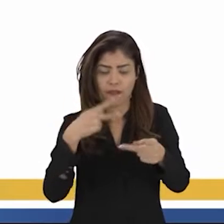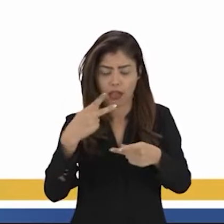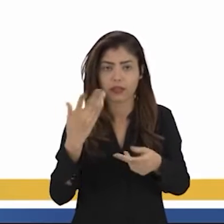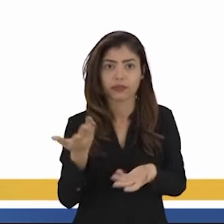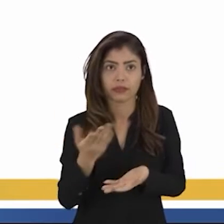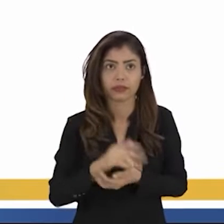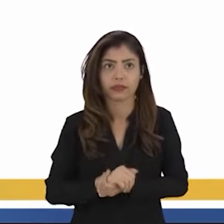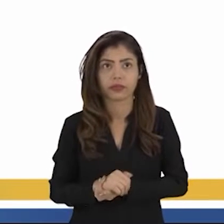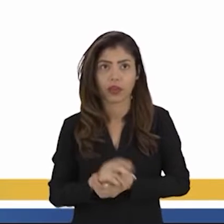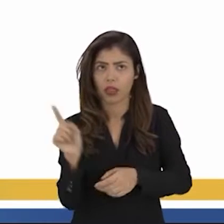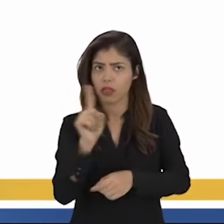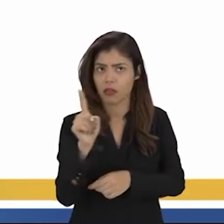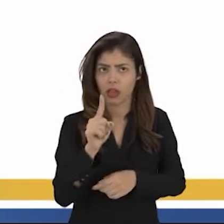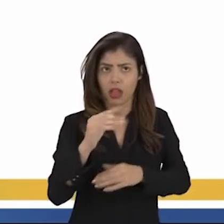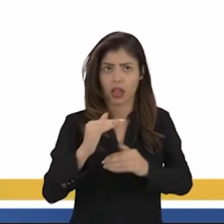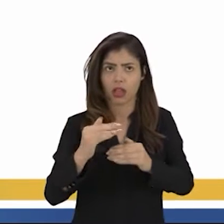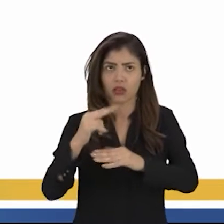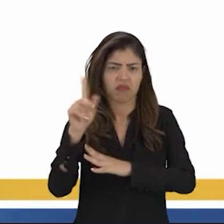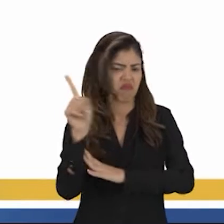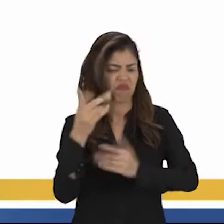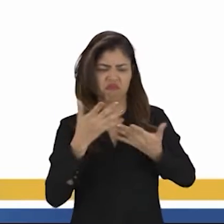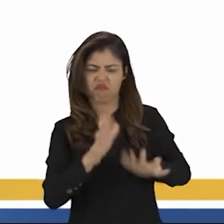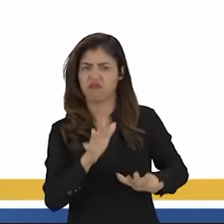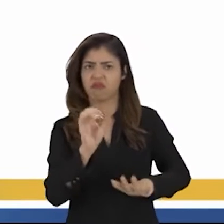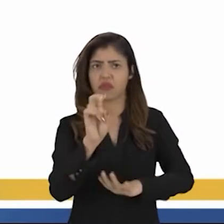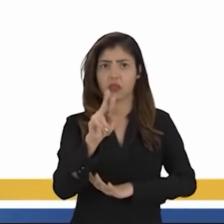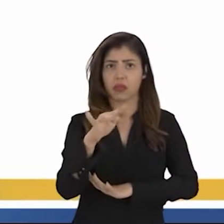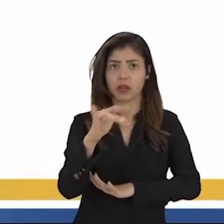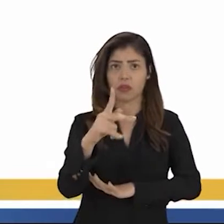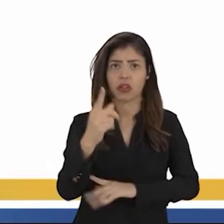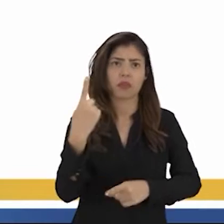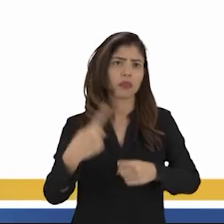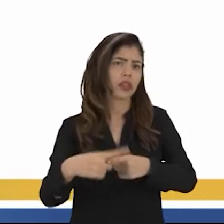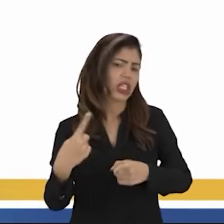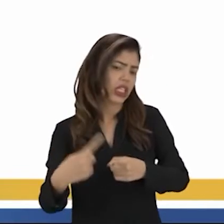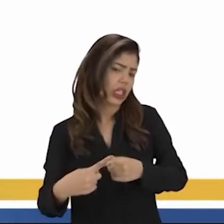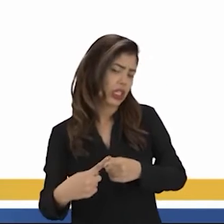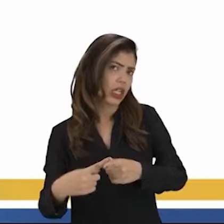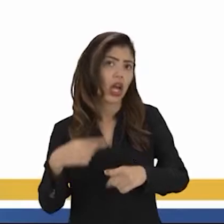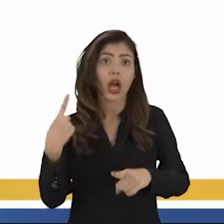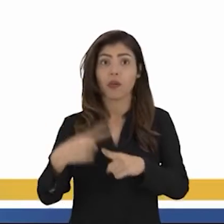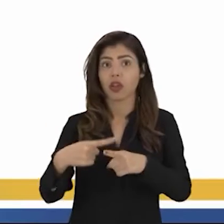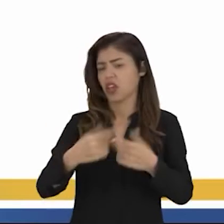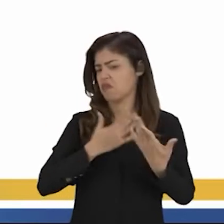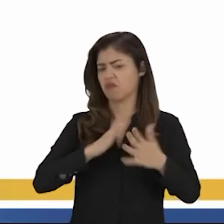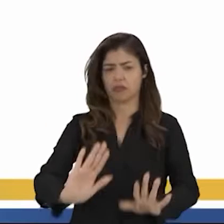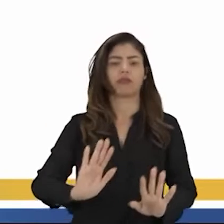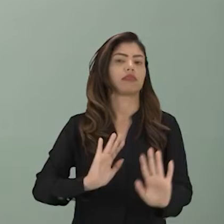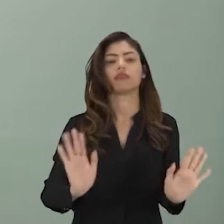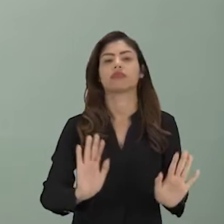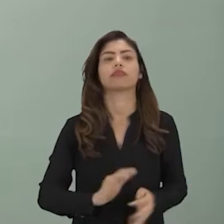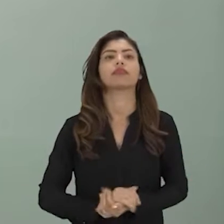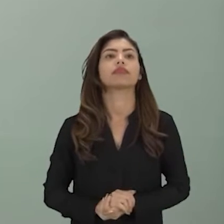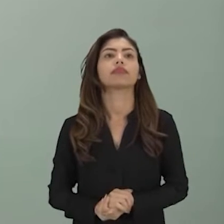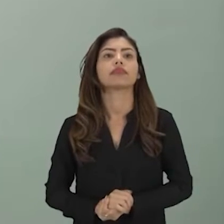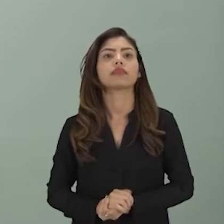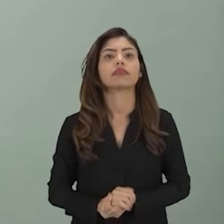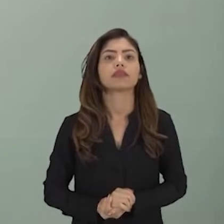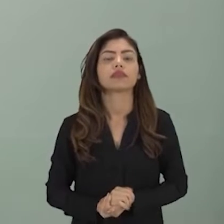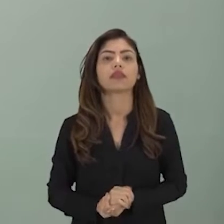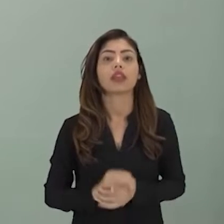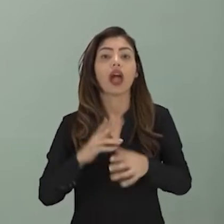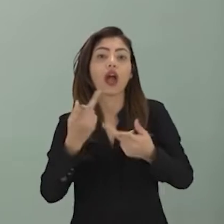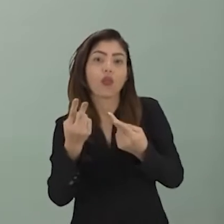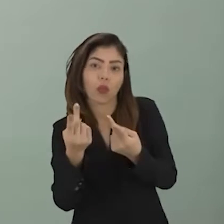fala. Não quero sobremesa, porque não estou com vontade, né?